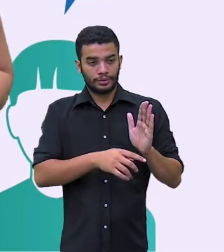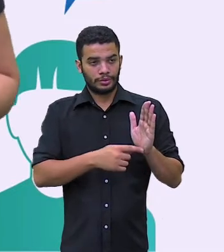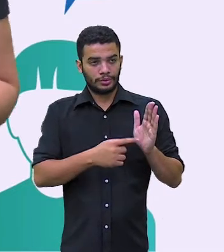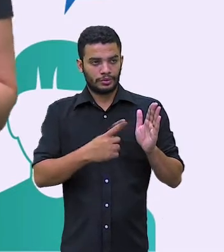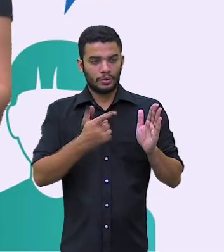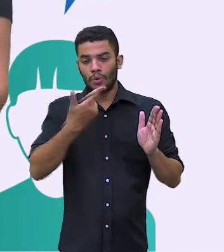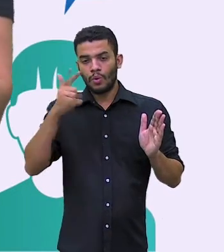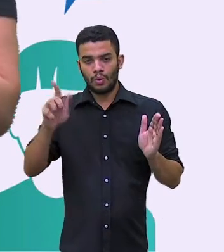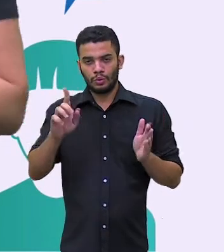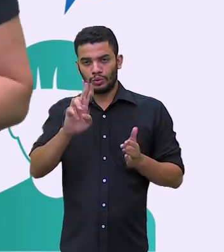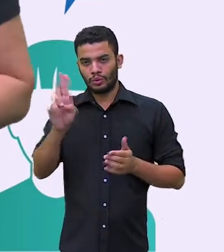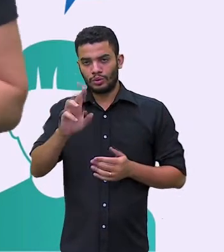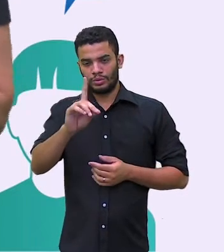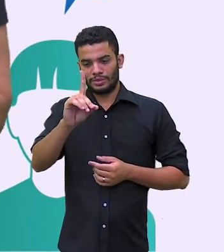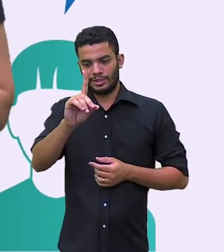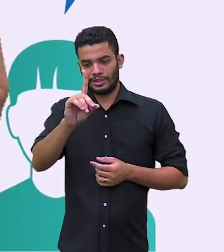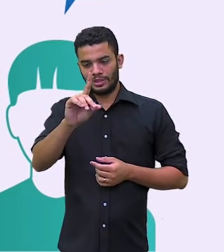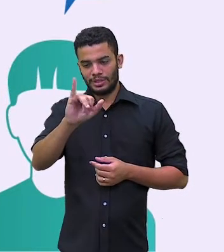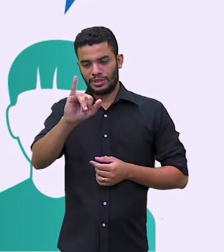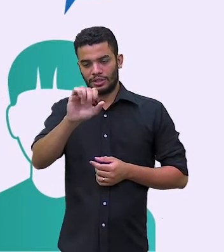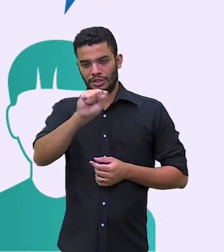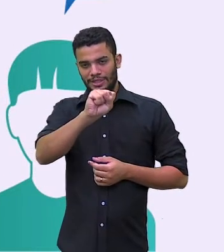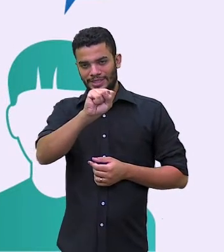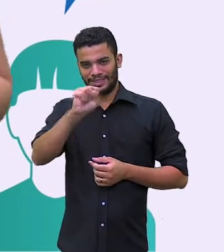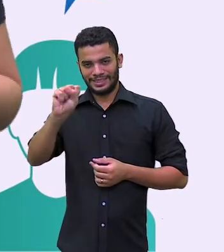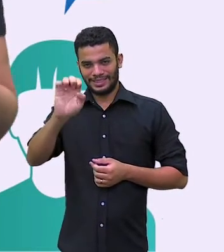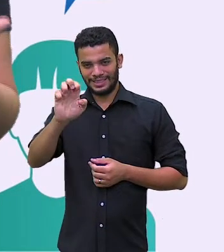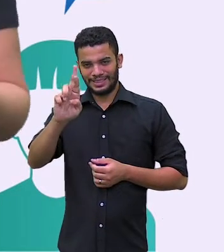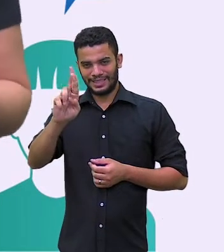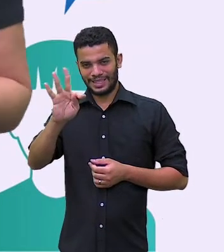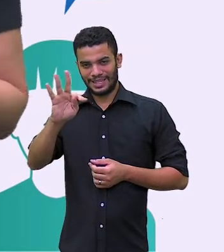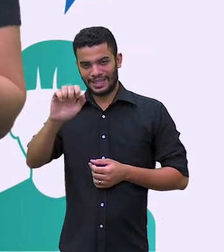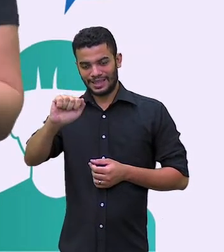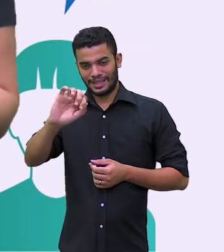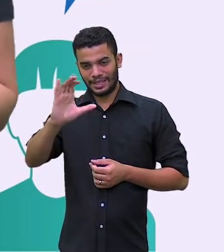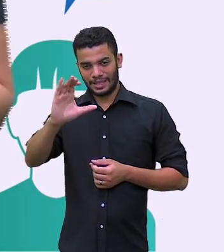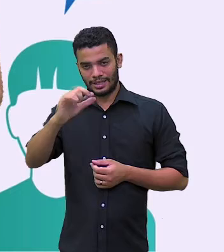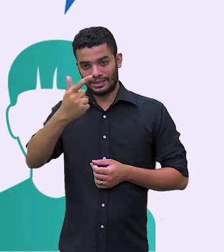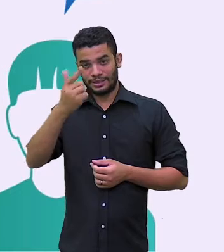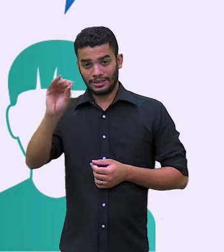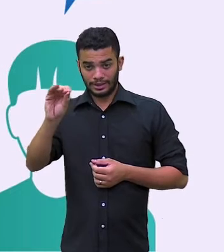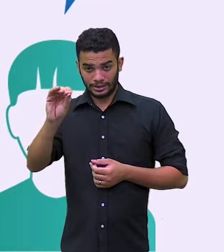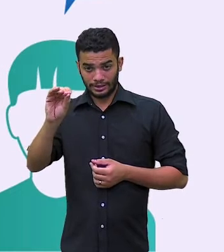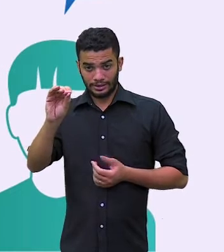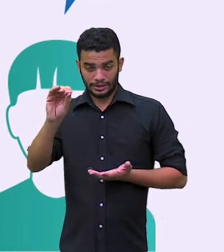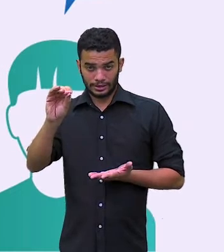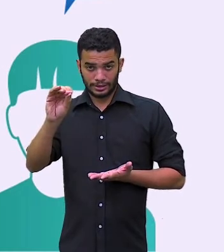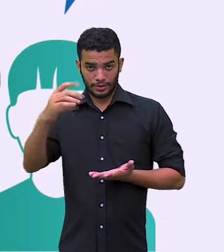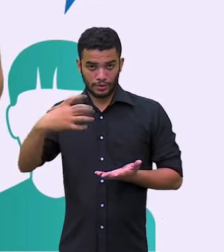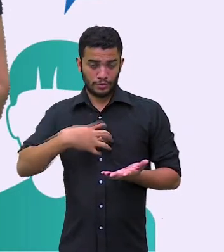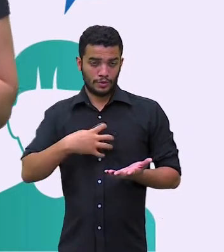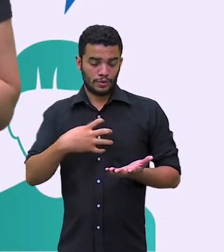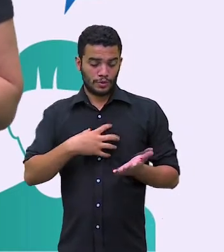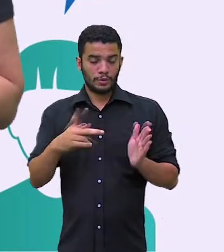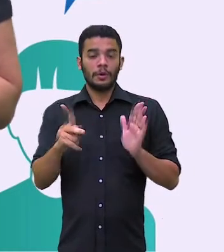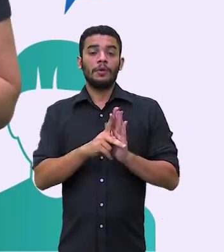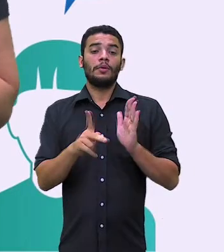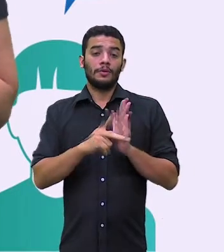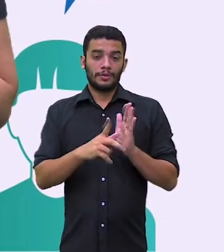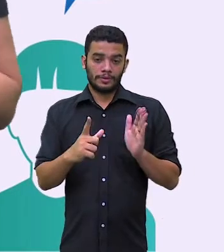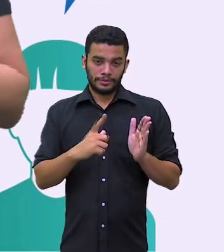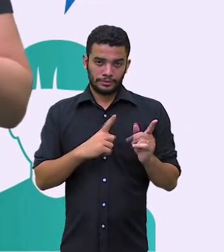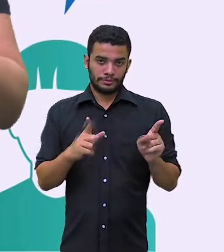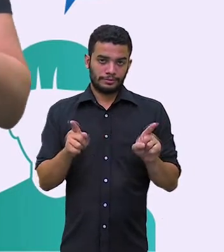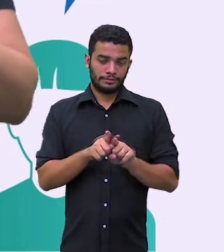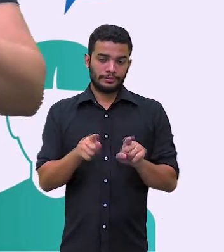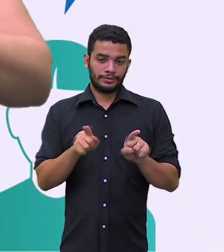artigo de opinião, ele tem essa assinatura, né? E aí a gente pode falar, se tem assinatura, então é parecido com a crônica, né? Mas o artigo de